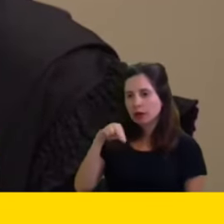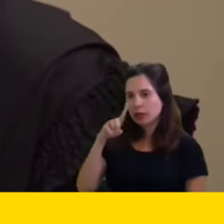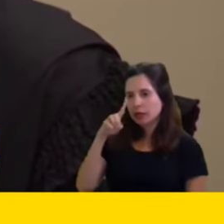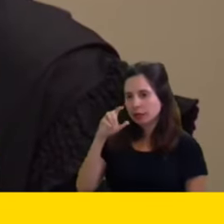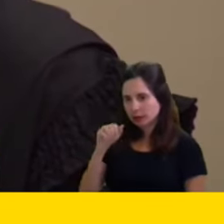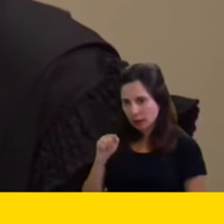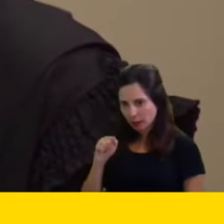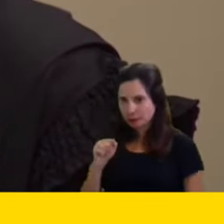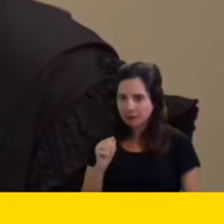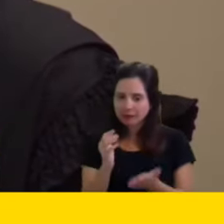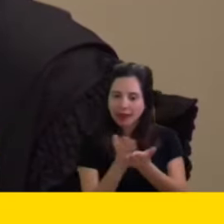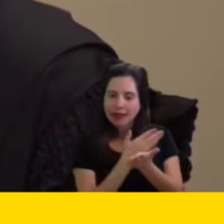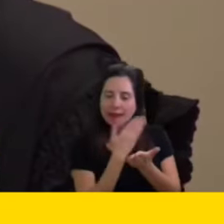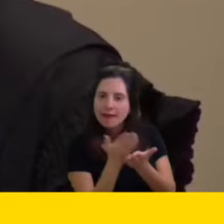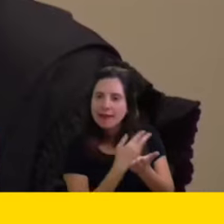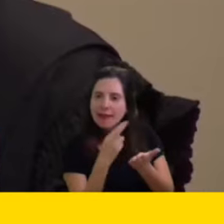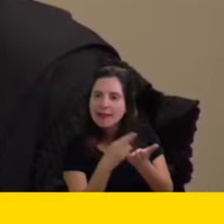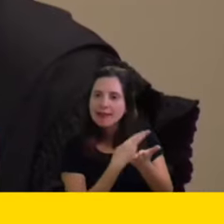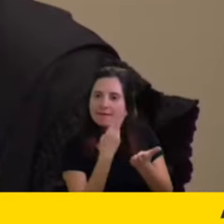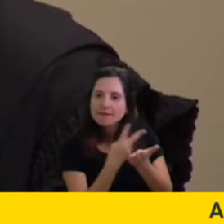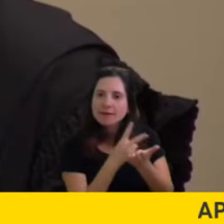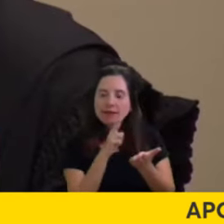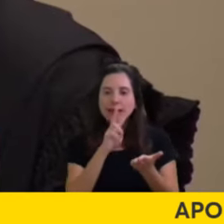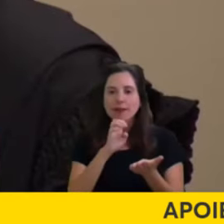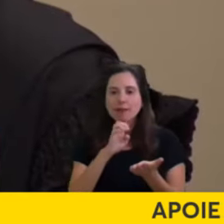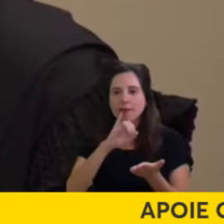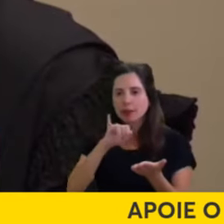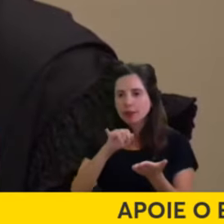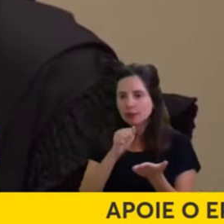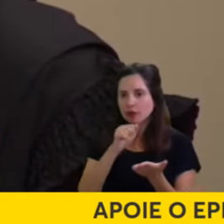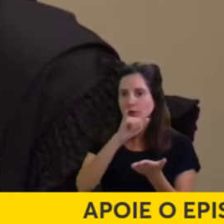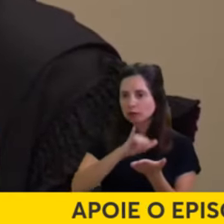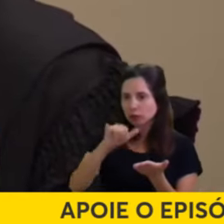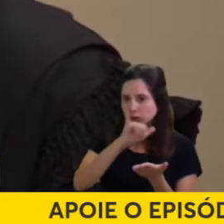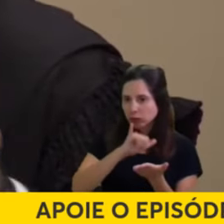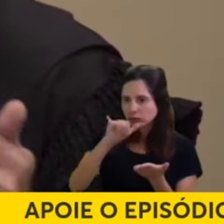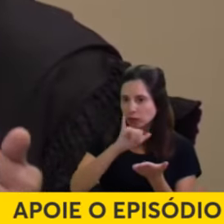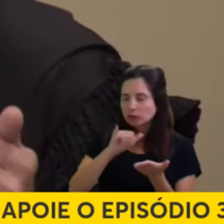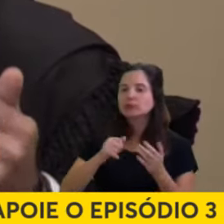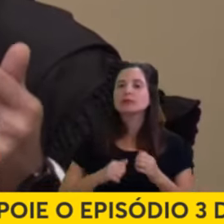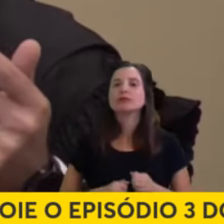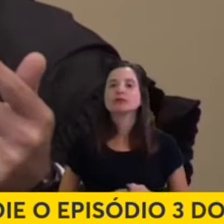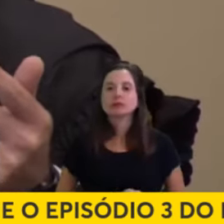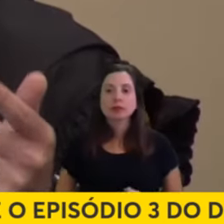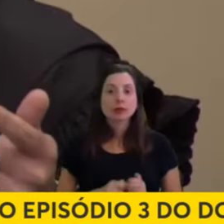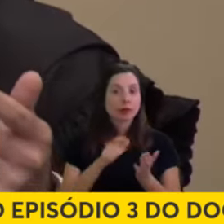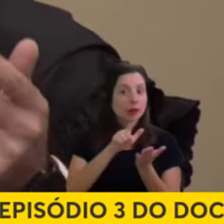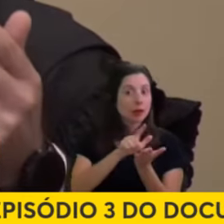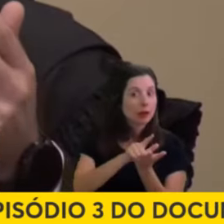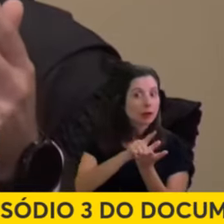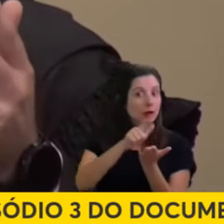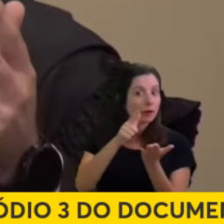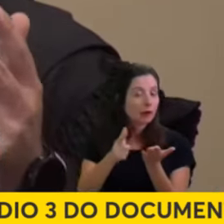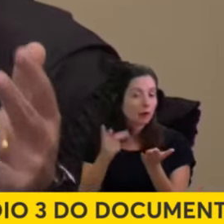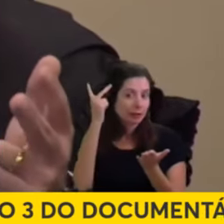manifestações em defesa da operação lava jato com bonecos de a alusão pessoa investigado Folha de São Paulo